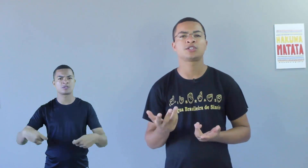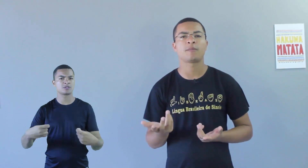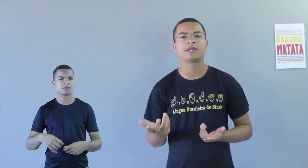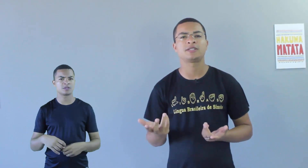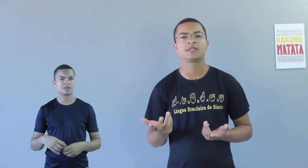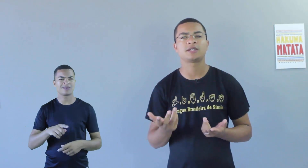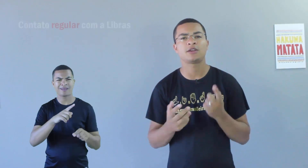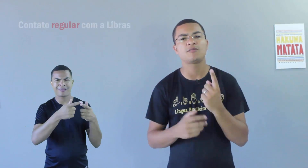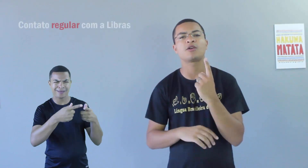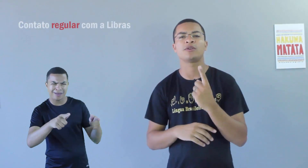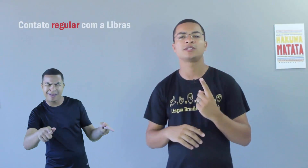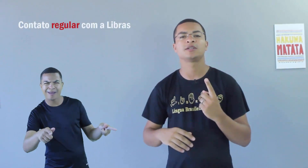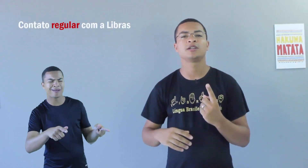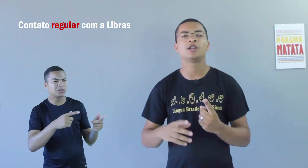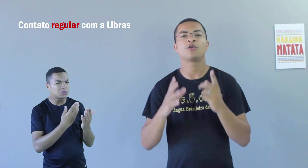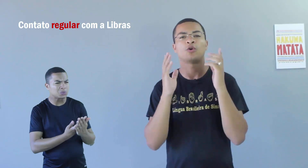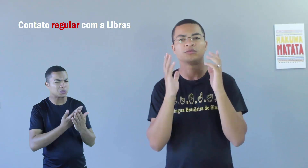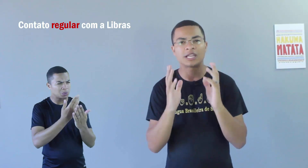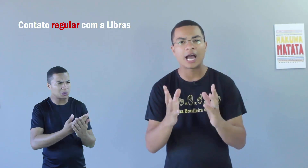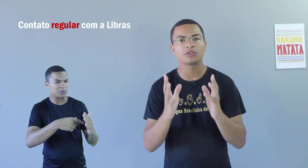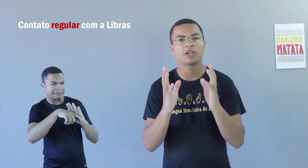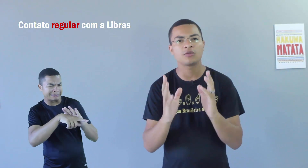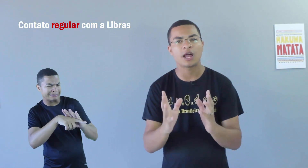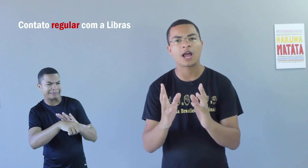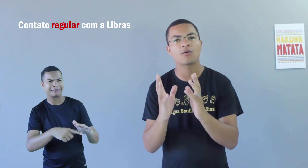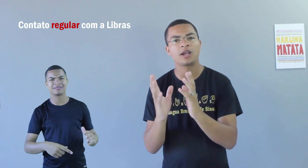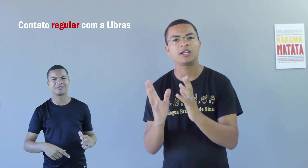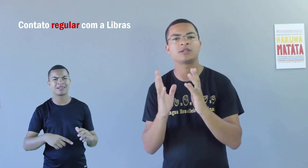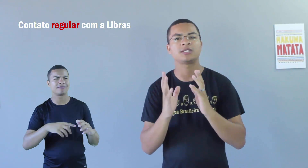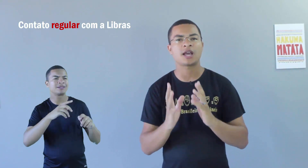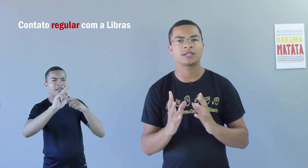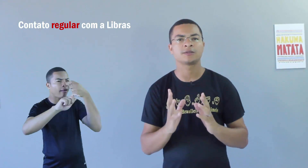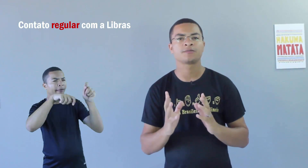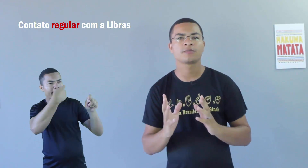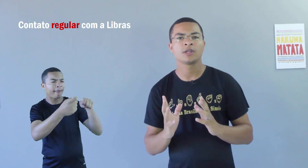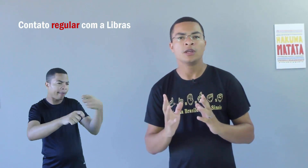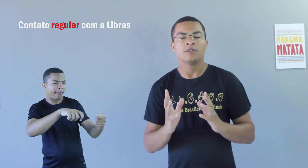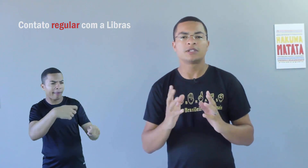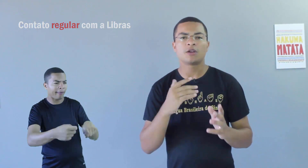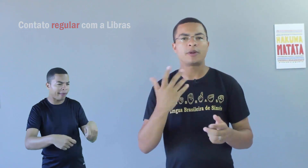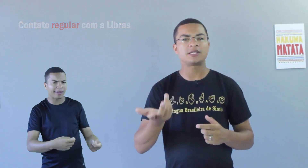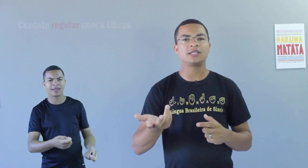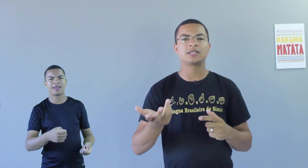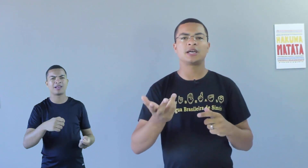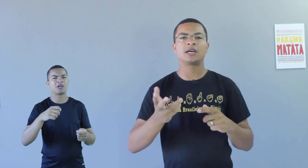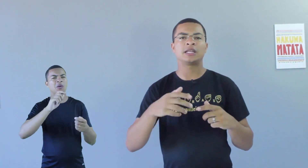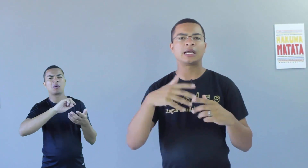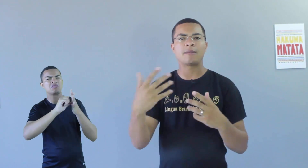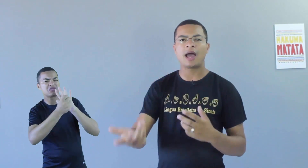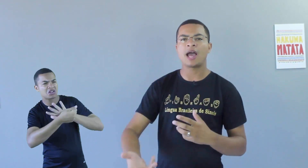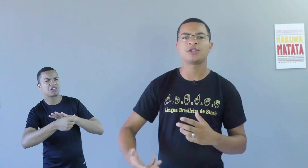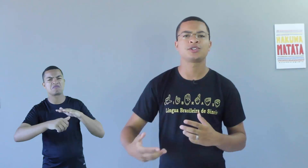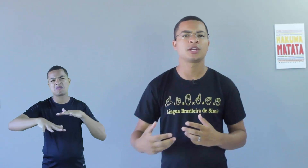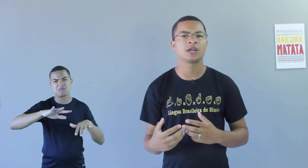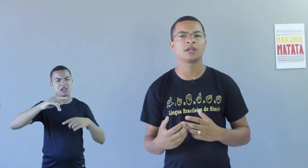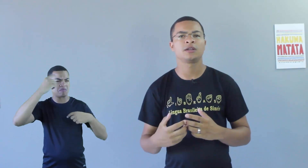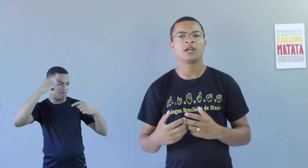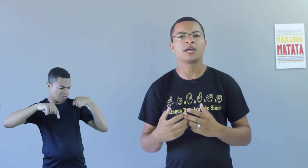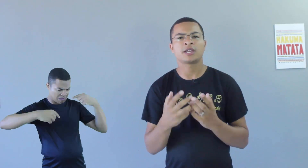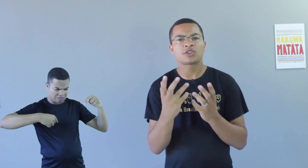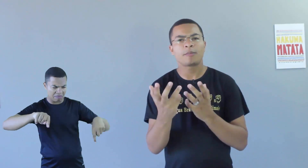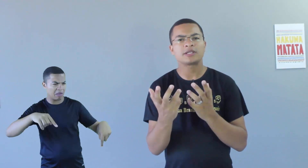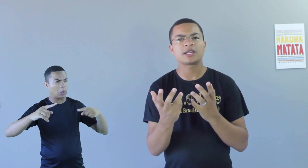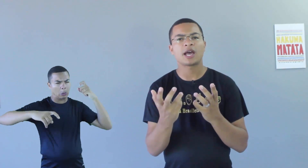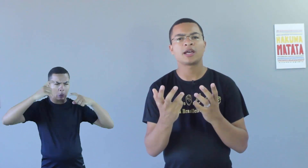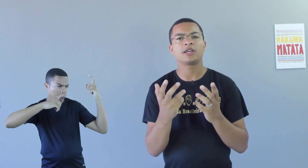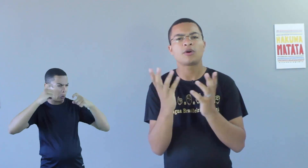fluente, você só precisa ter uma coisa: contato regular com a língua de sinais. Você não precisa da gramática,